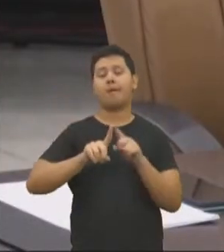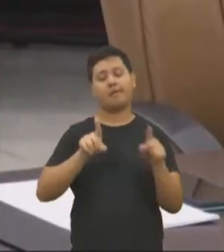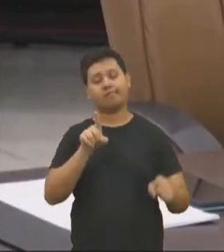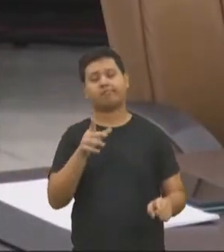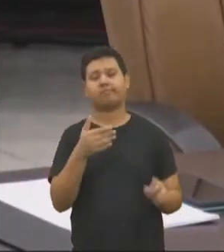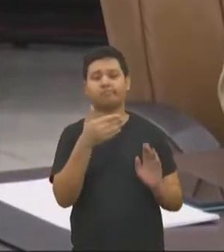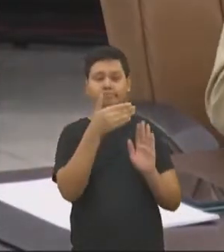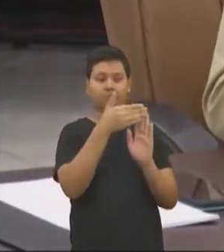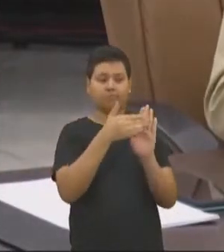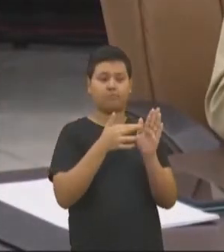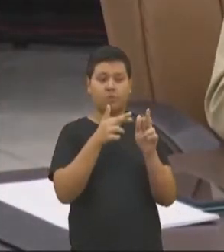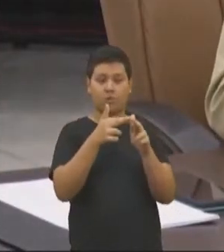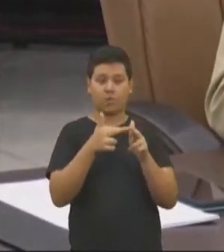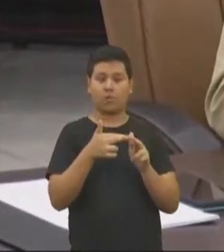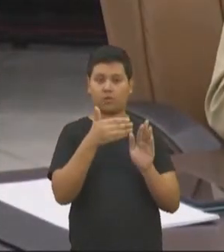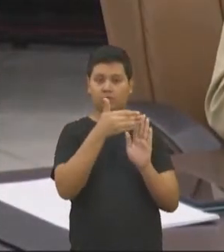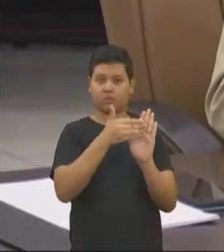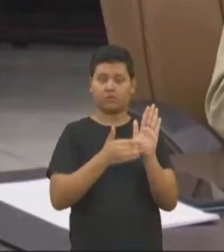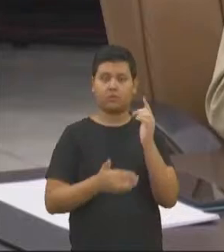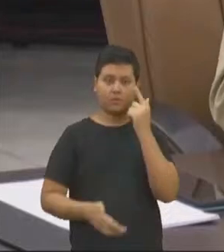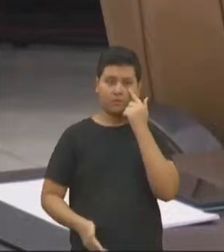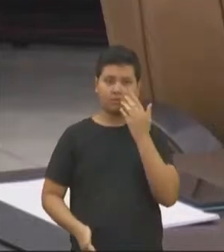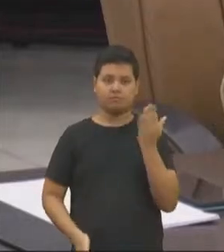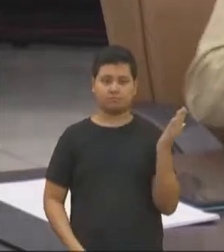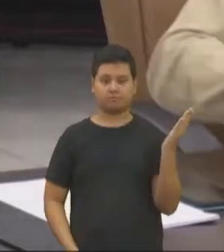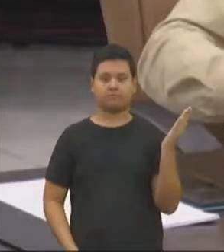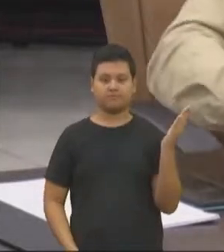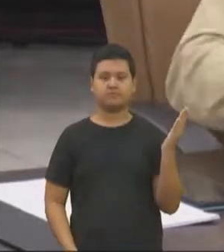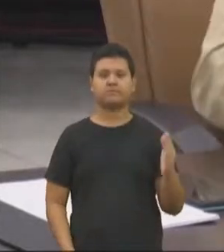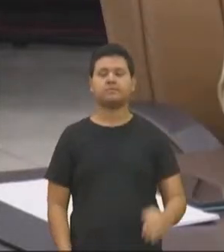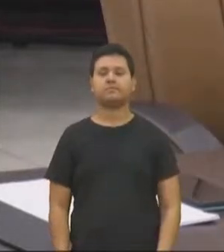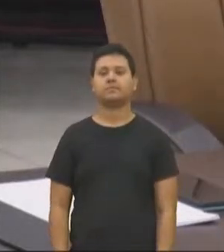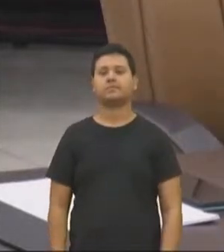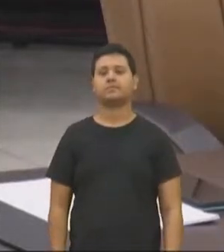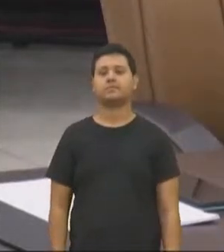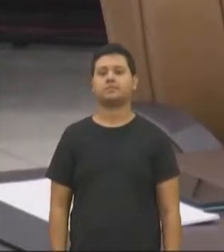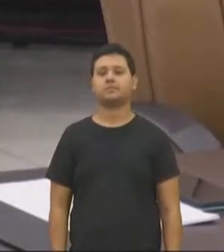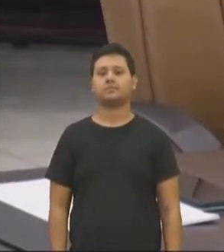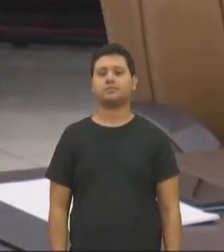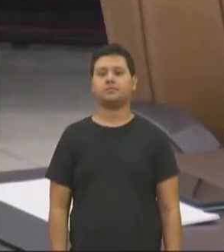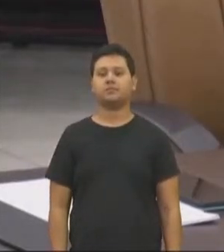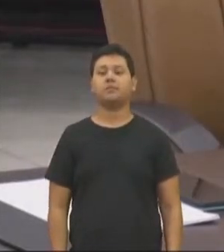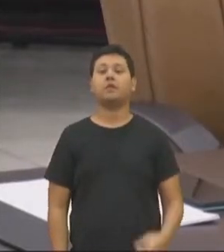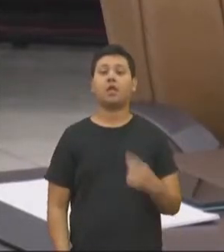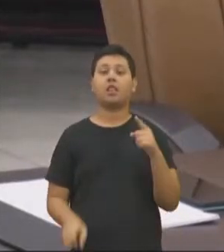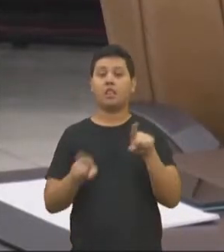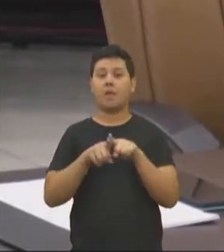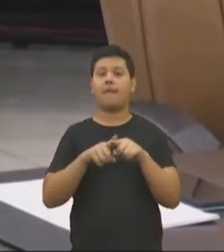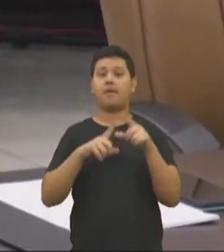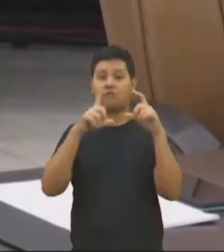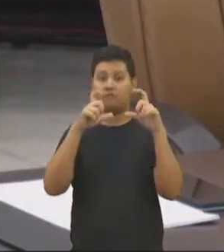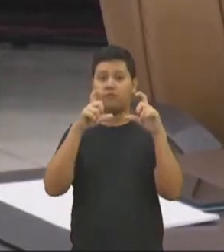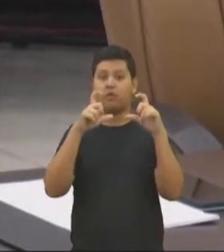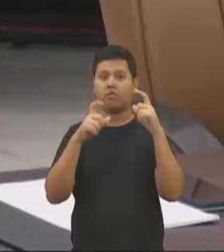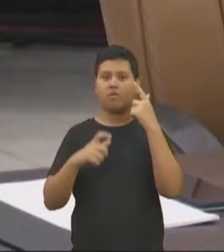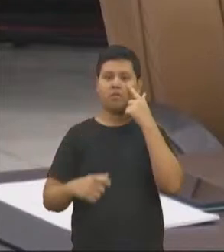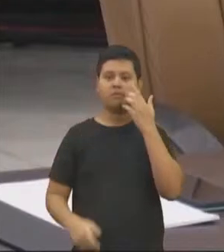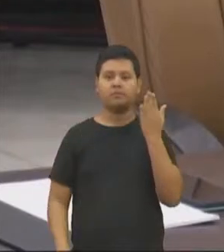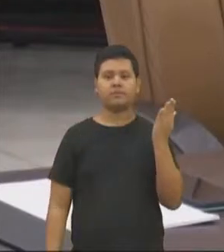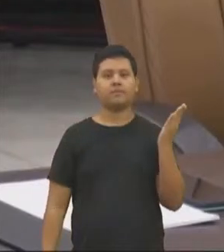o requerimento que foi feito. Está aqui. Quero mostrar essa foto aqui que eu estou mostrando aqui,